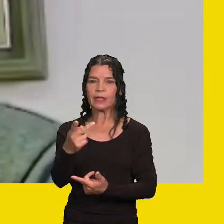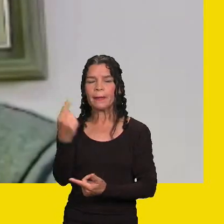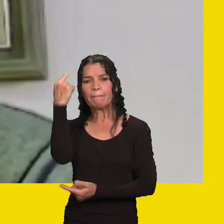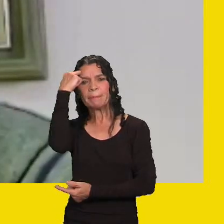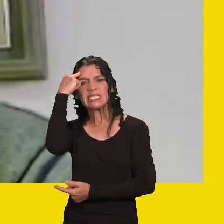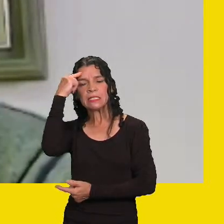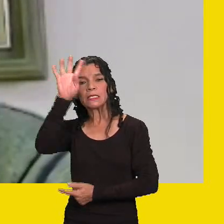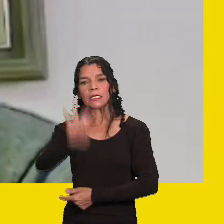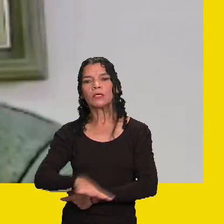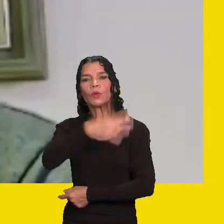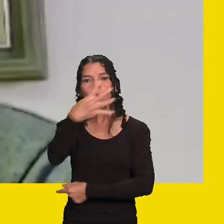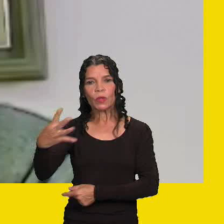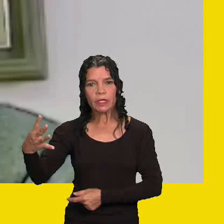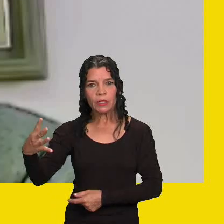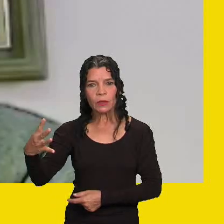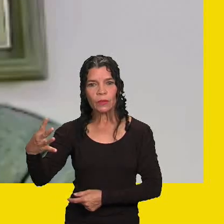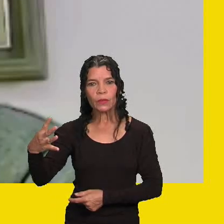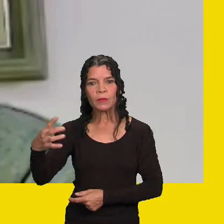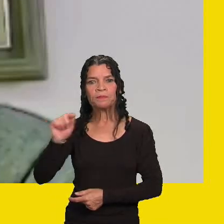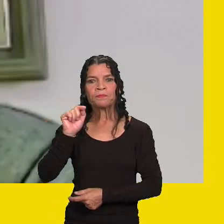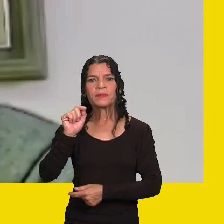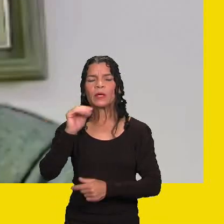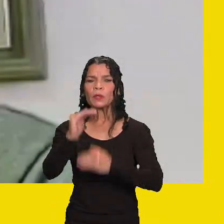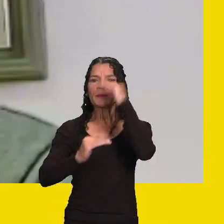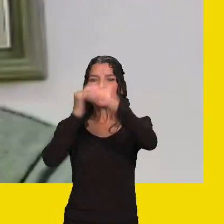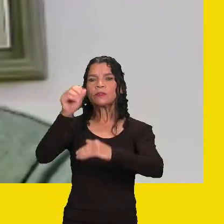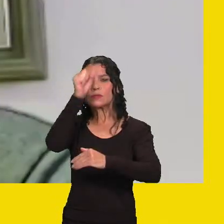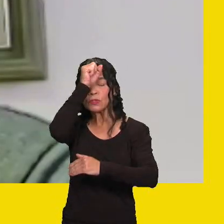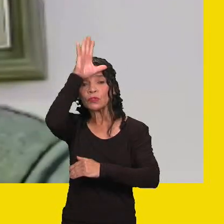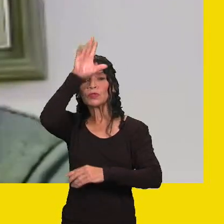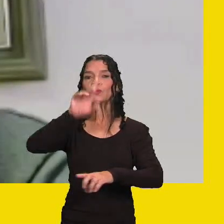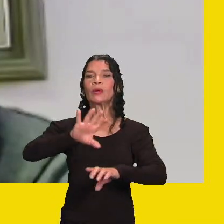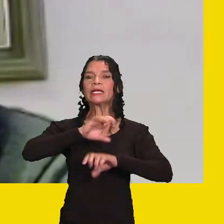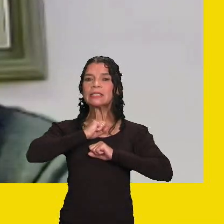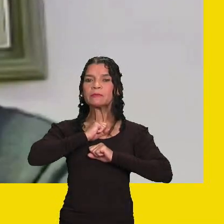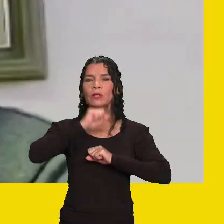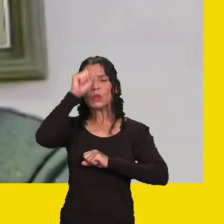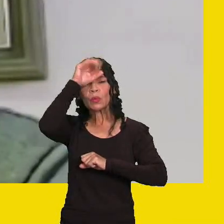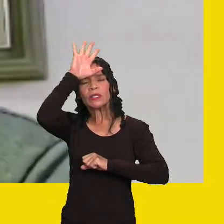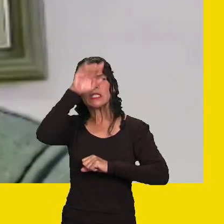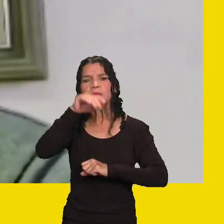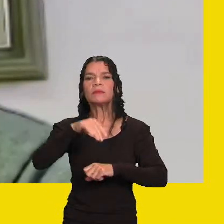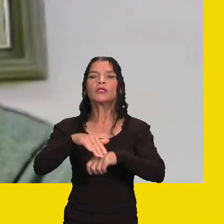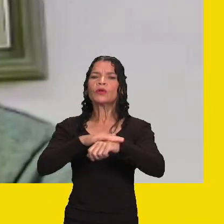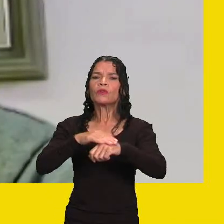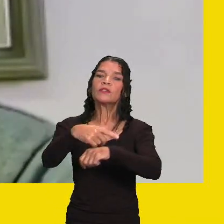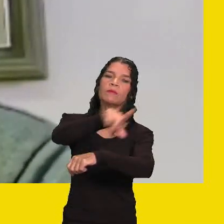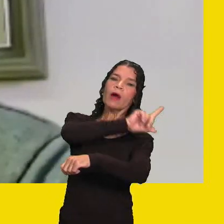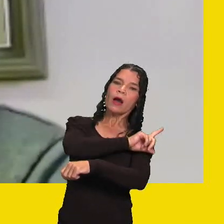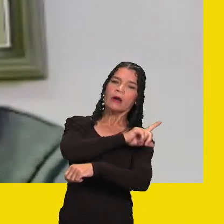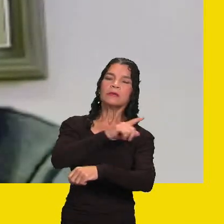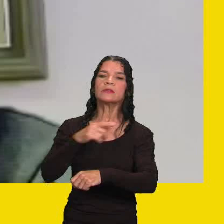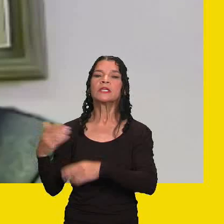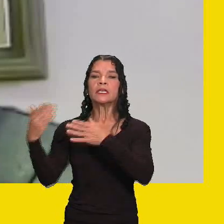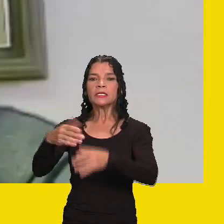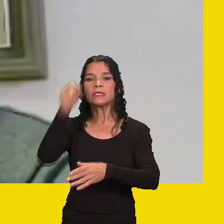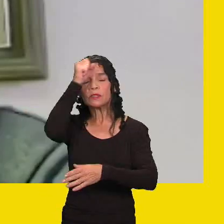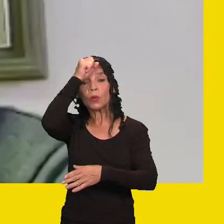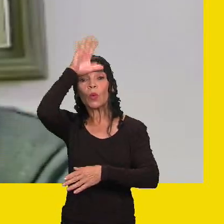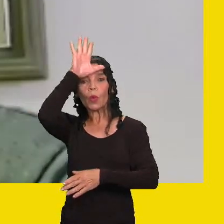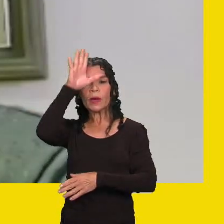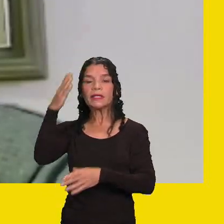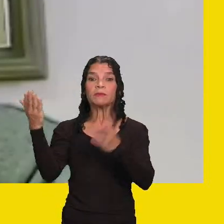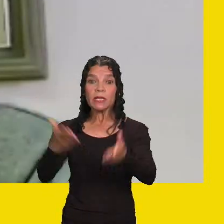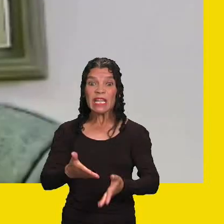pensar em currículo enquanto produção de conhecimento, que foi aquele conhecimento que conversamos antes, e trazer esse conhecimento